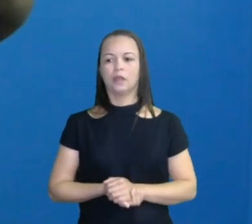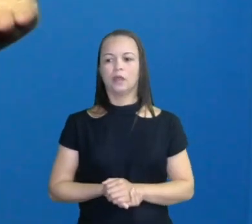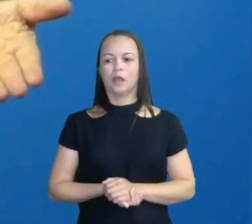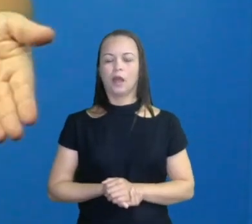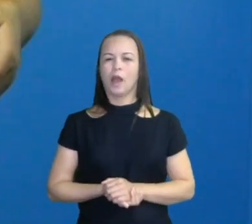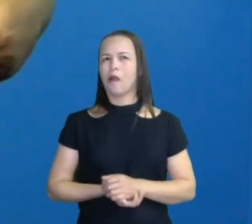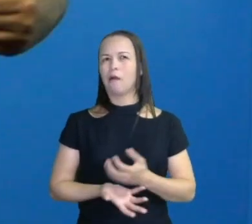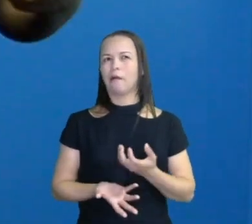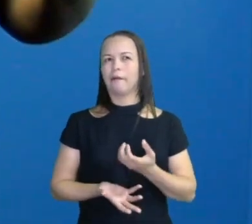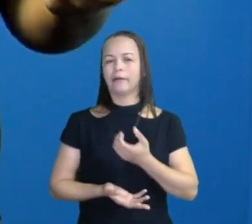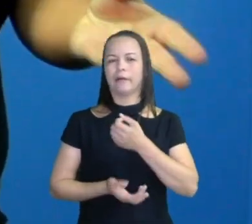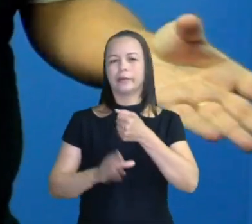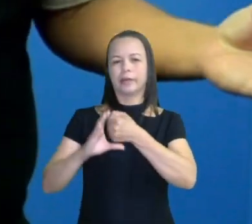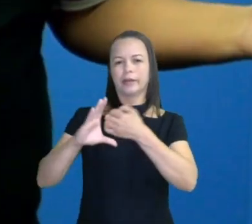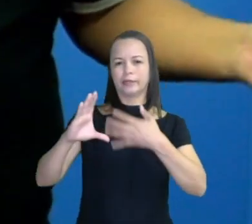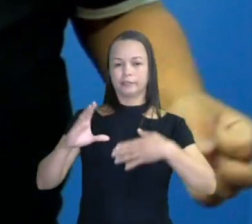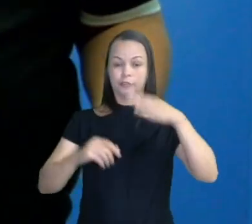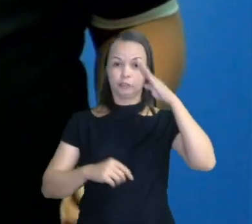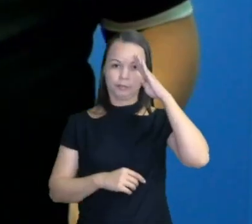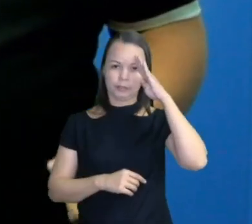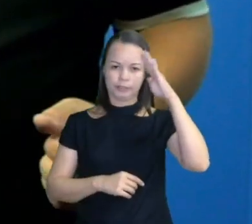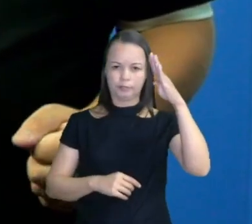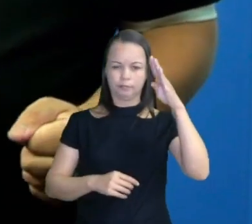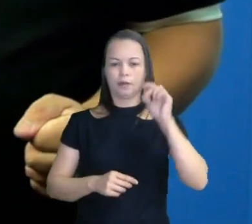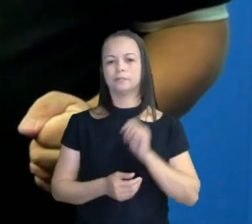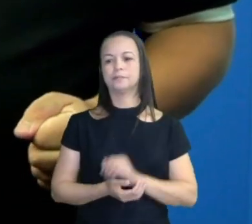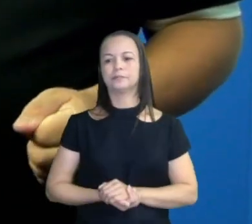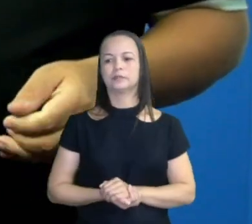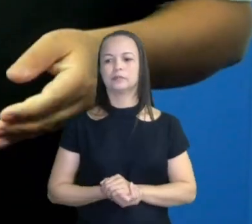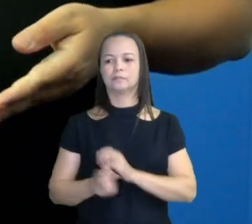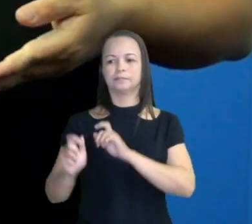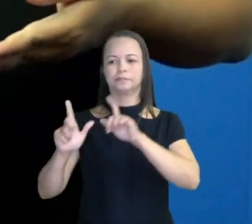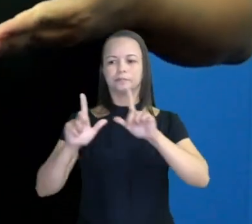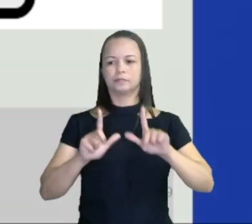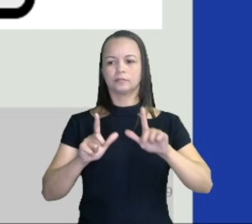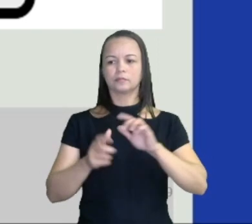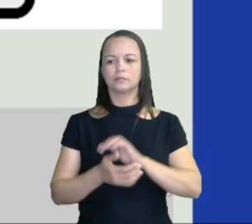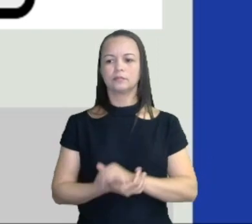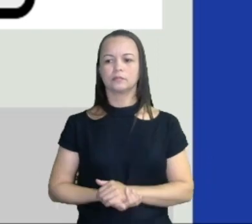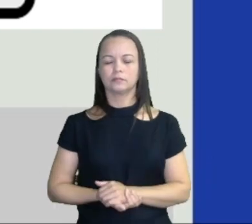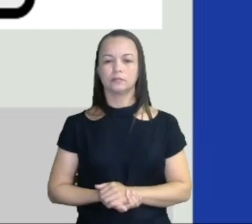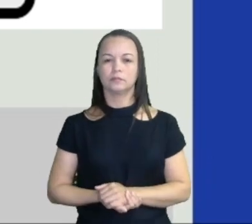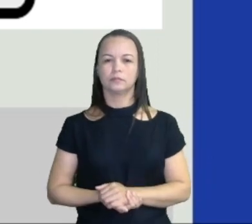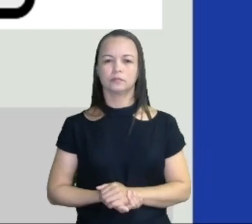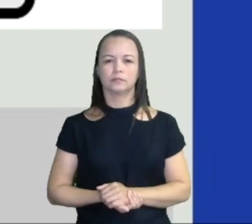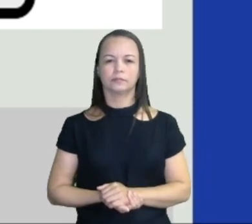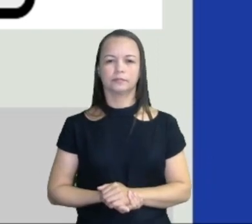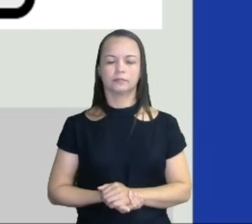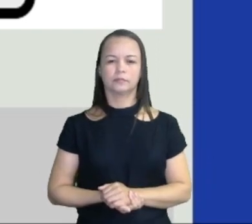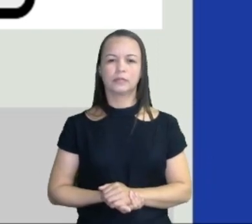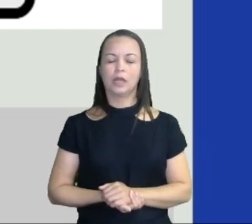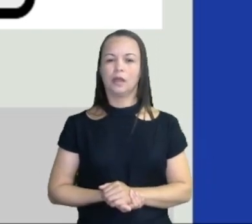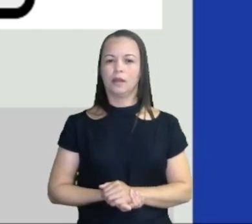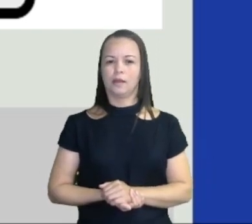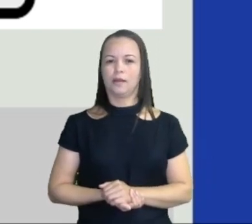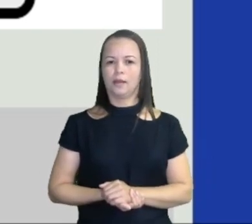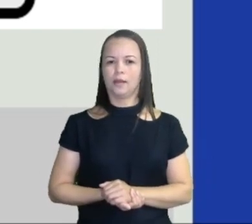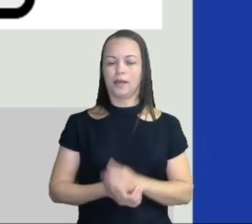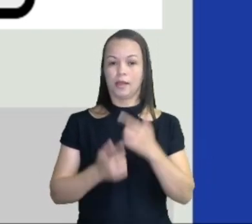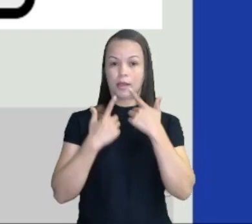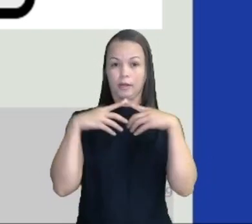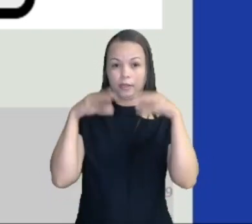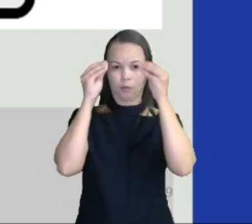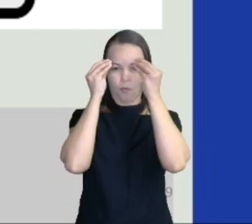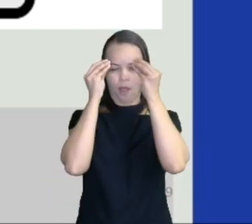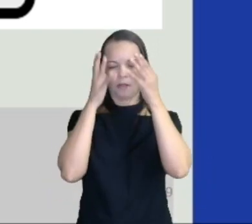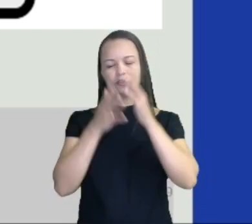A característica principal. Vamos lá? Bota na tela. A linguagem. Um